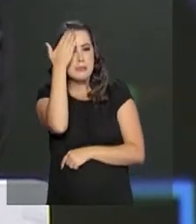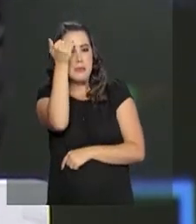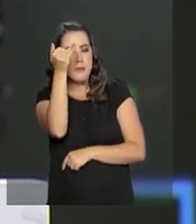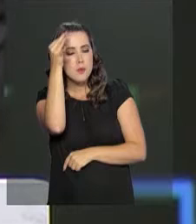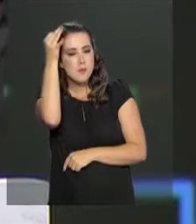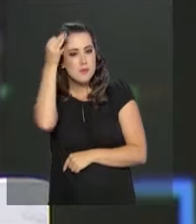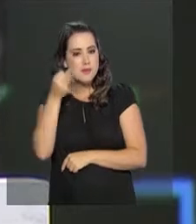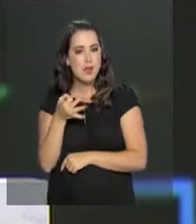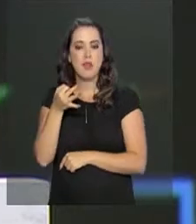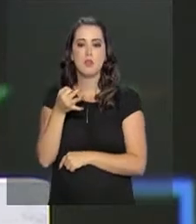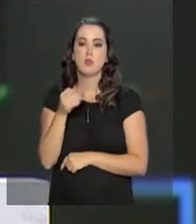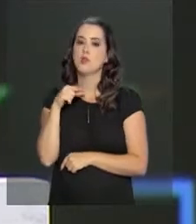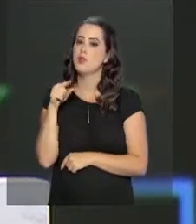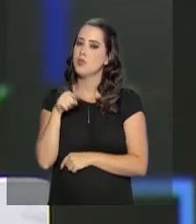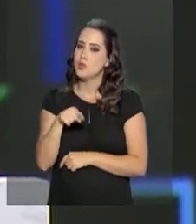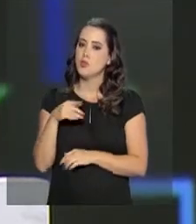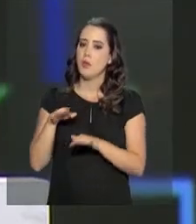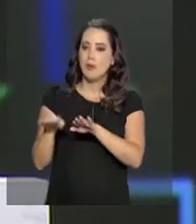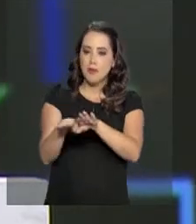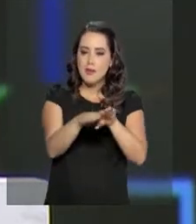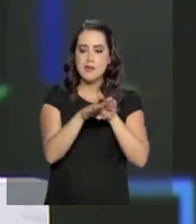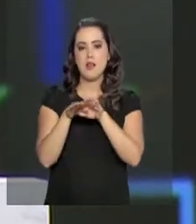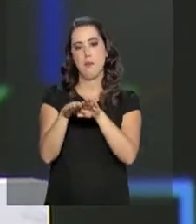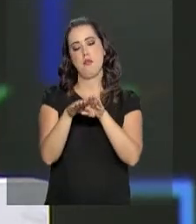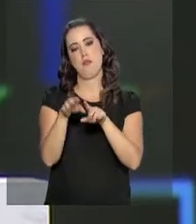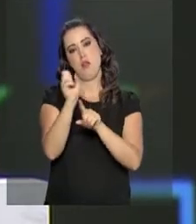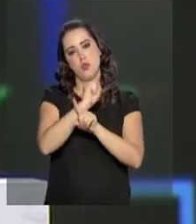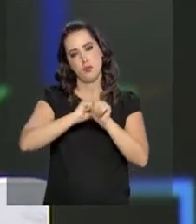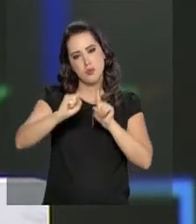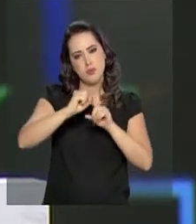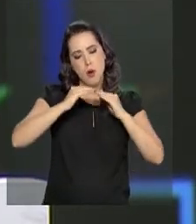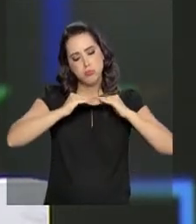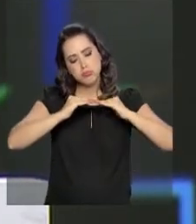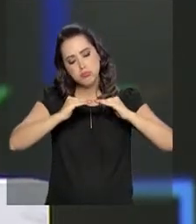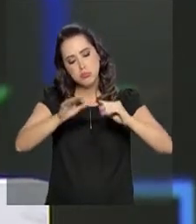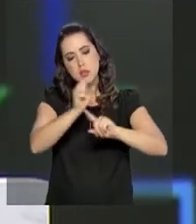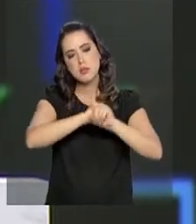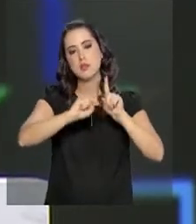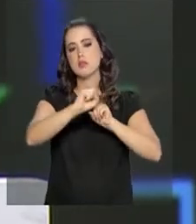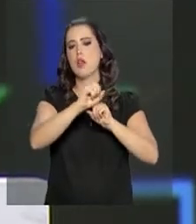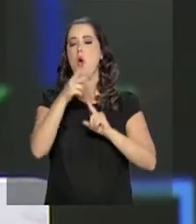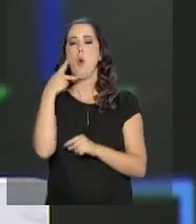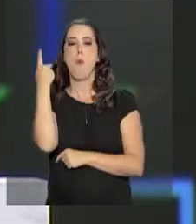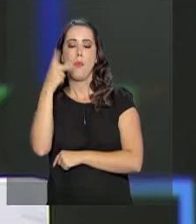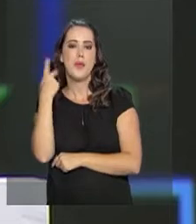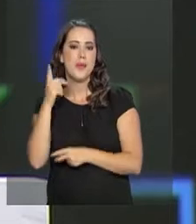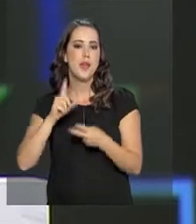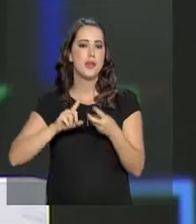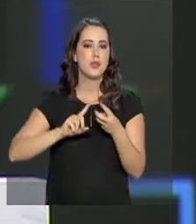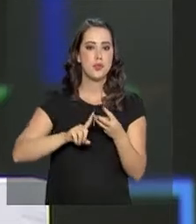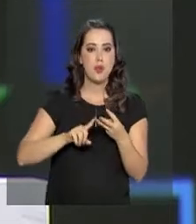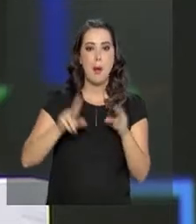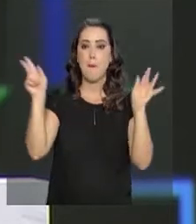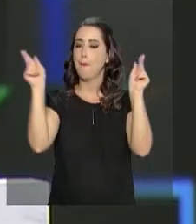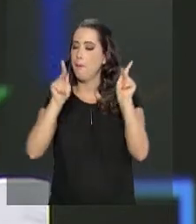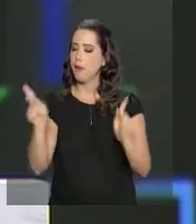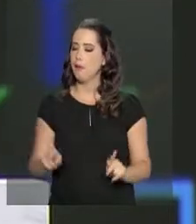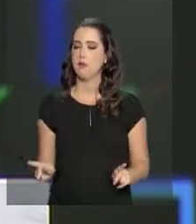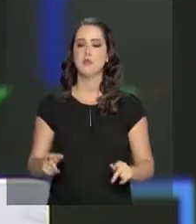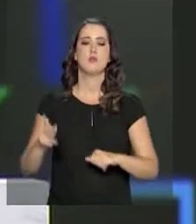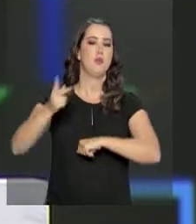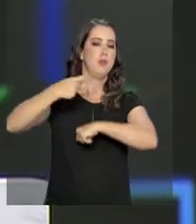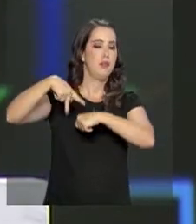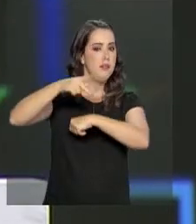conscientes de que para ter estado idade social para ter estabilidade política para tira pacificação